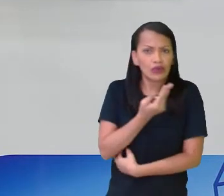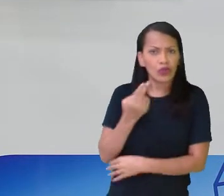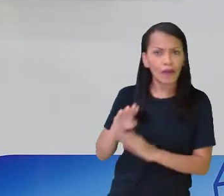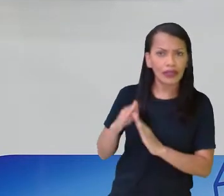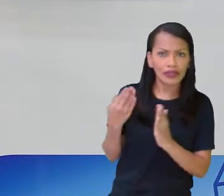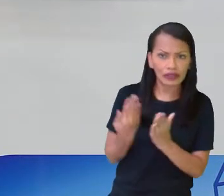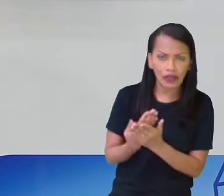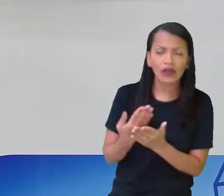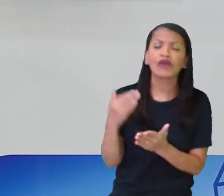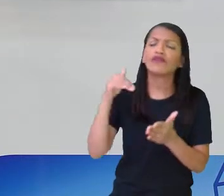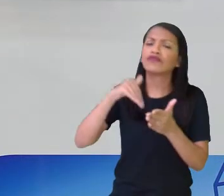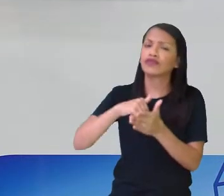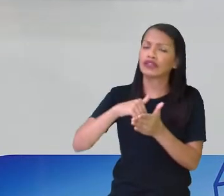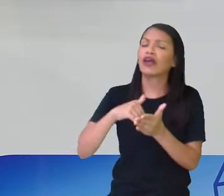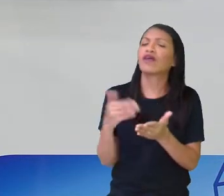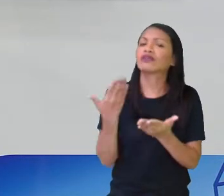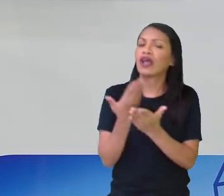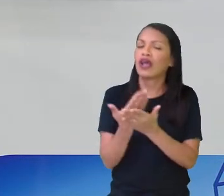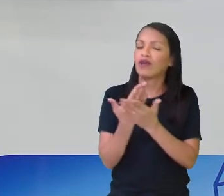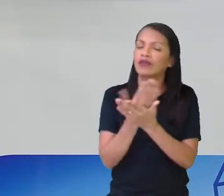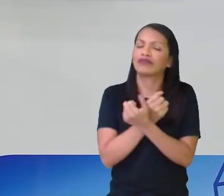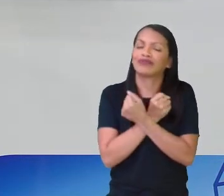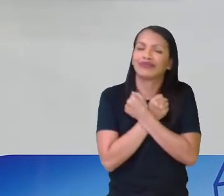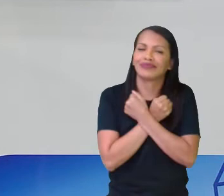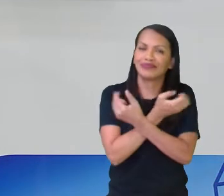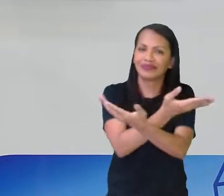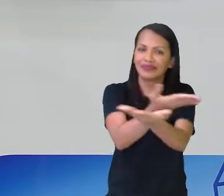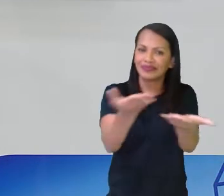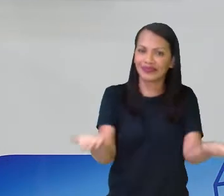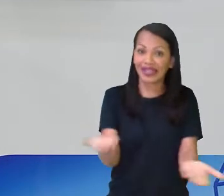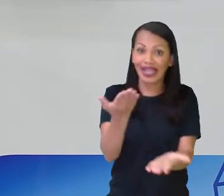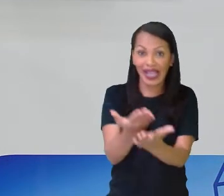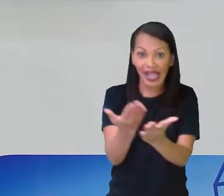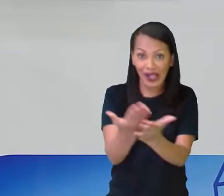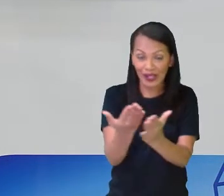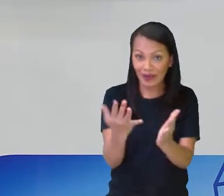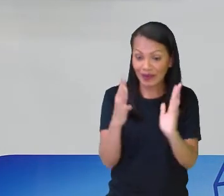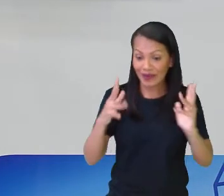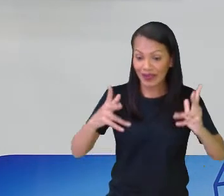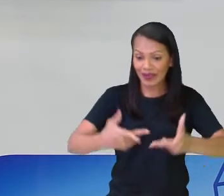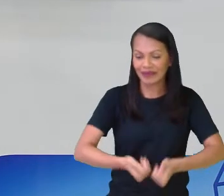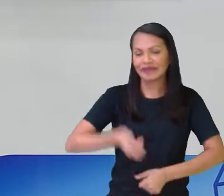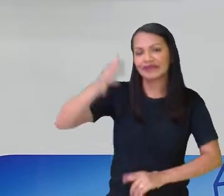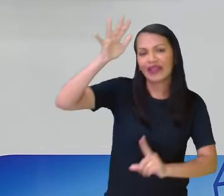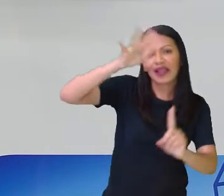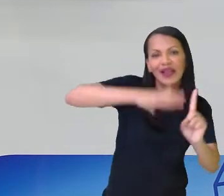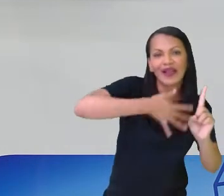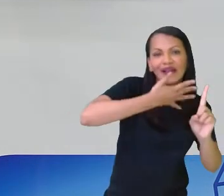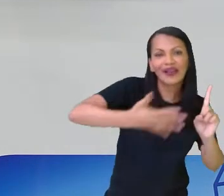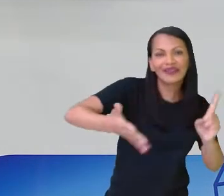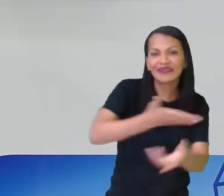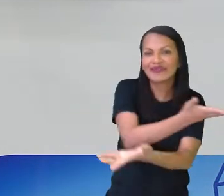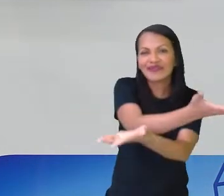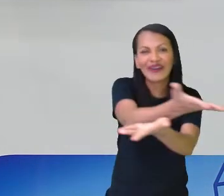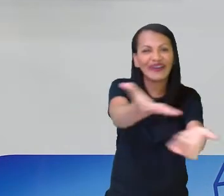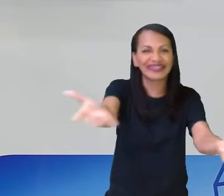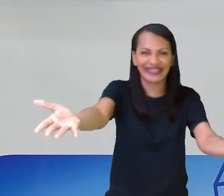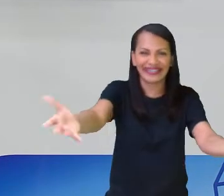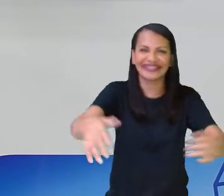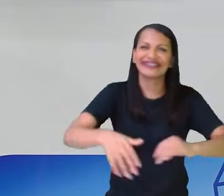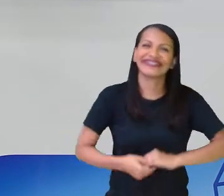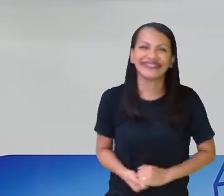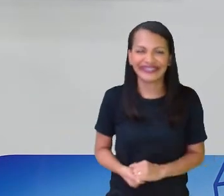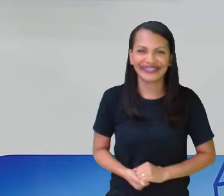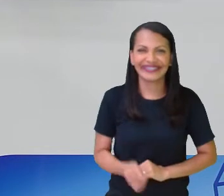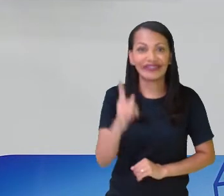aquele abraço bem especial para você. E a aula hoje está imperdível, claro, em homenagem a todos vocês.